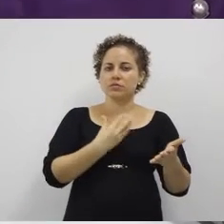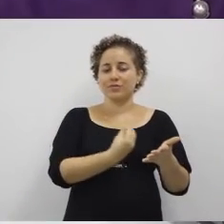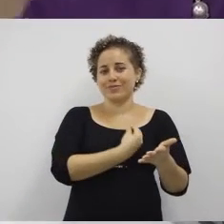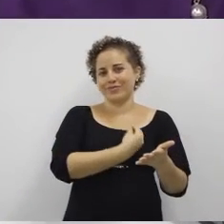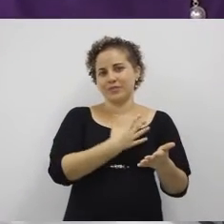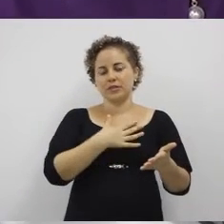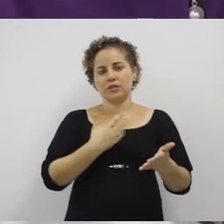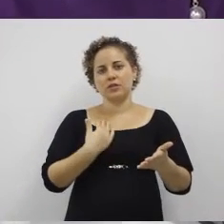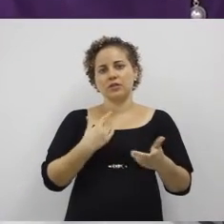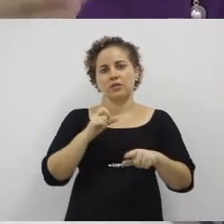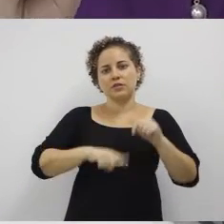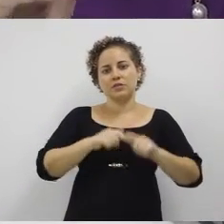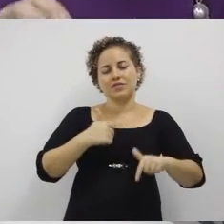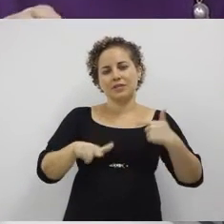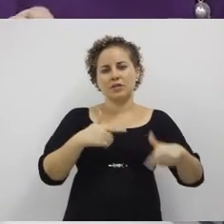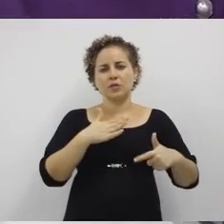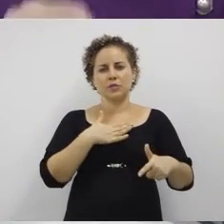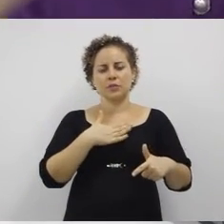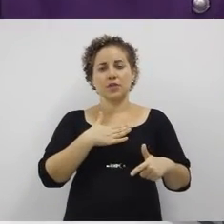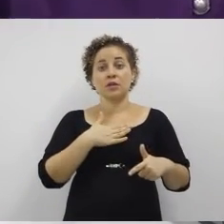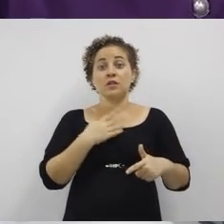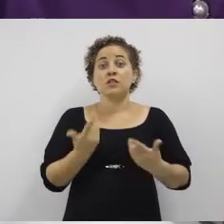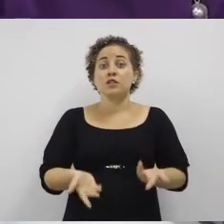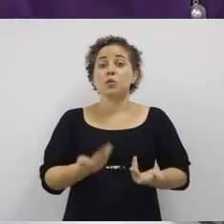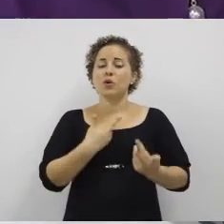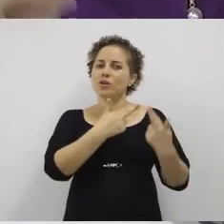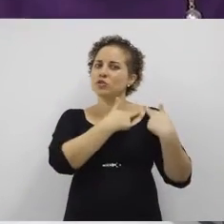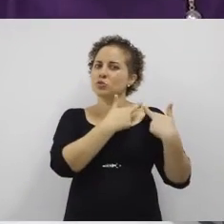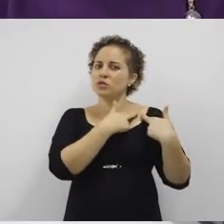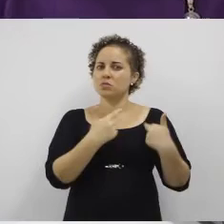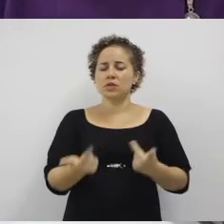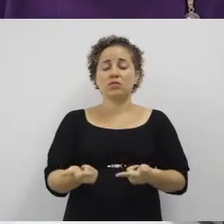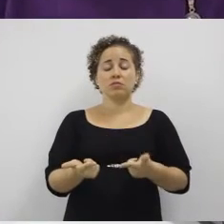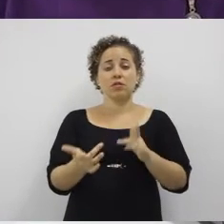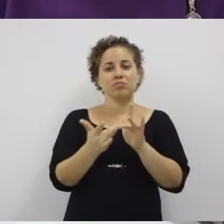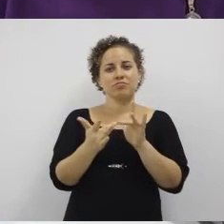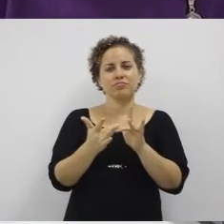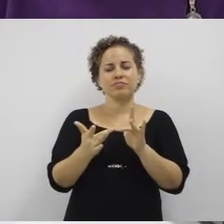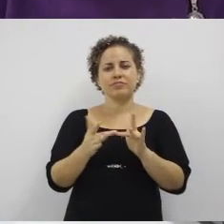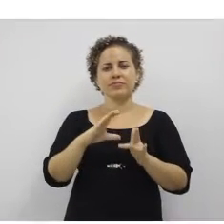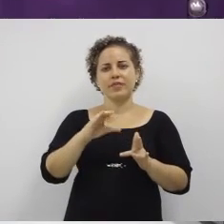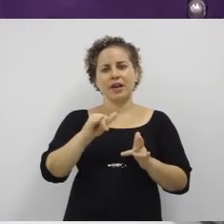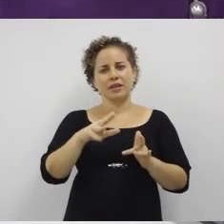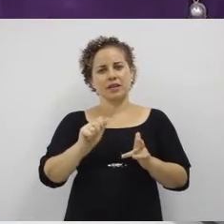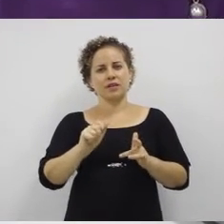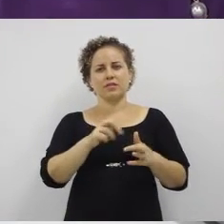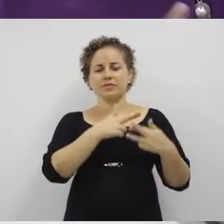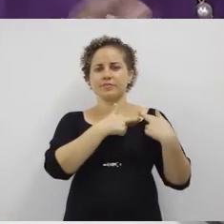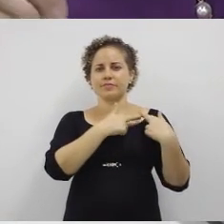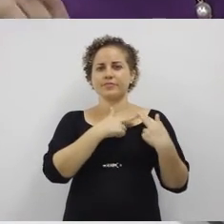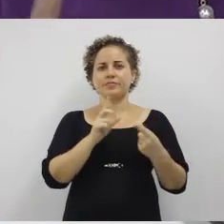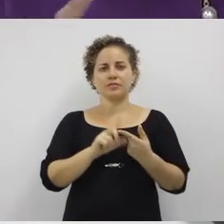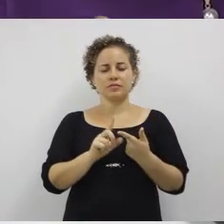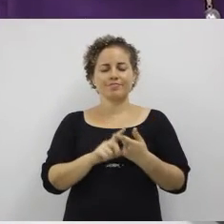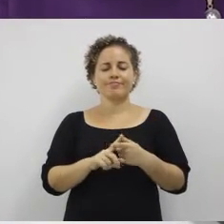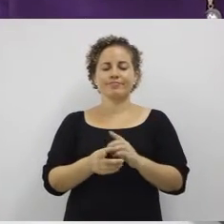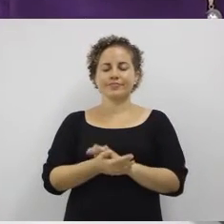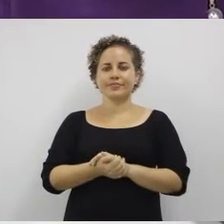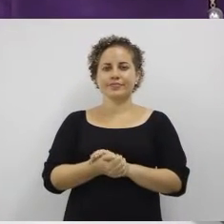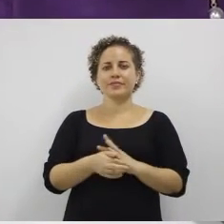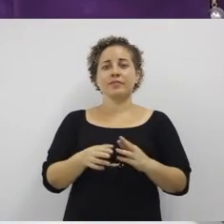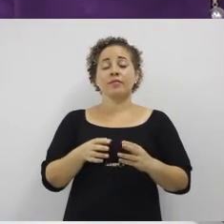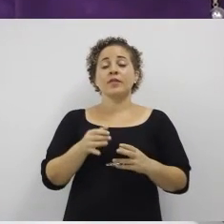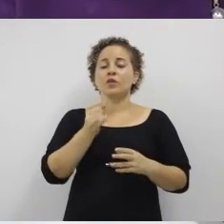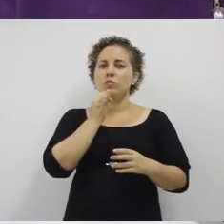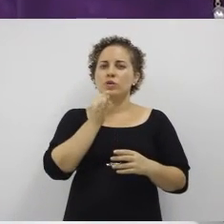é interna, é uma atividade terceirizada, uma atividade que eu deleguei para um outro elo da cadeia realizar. Vamos agora ver um outro